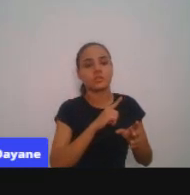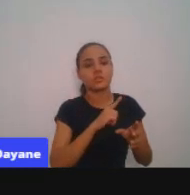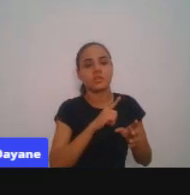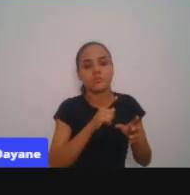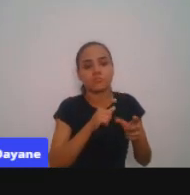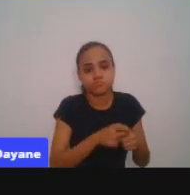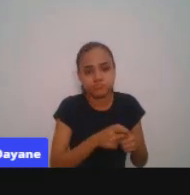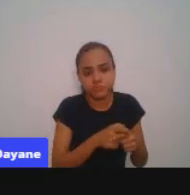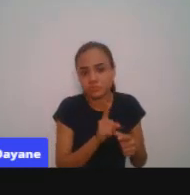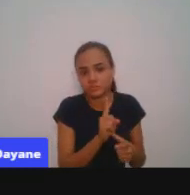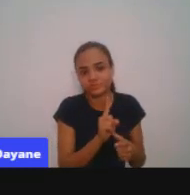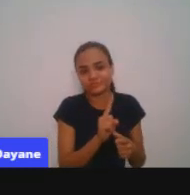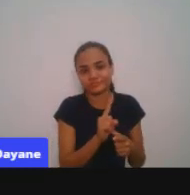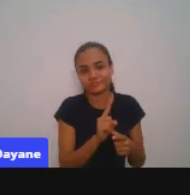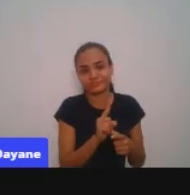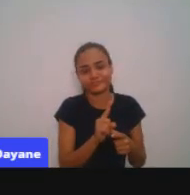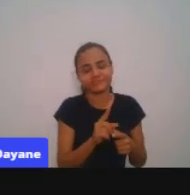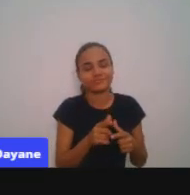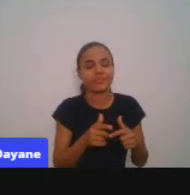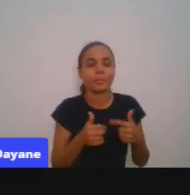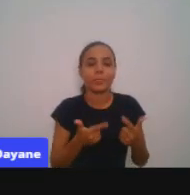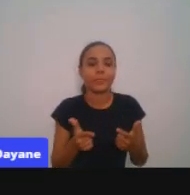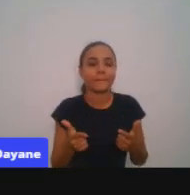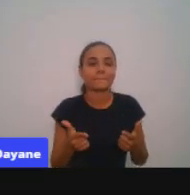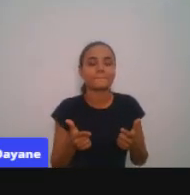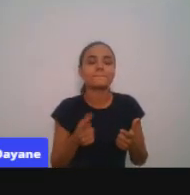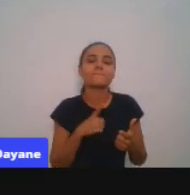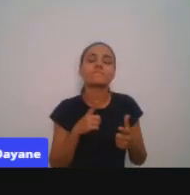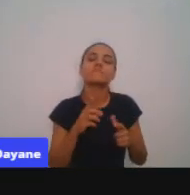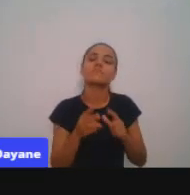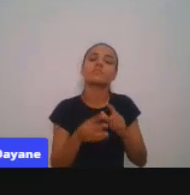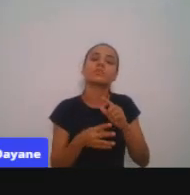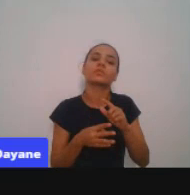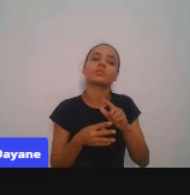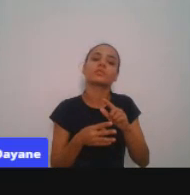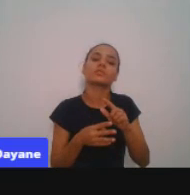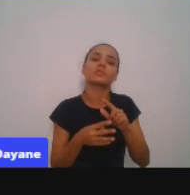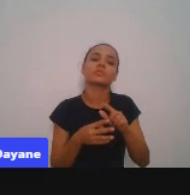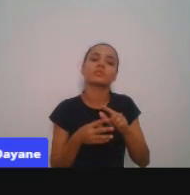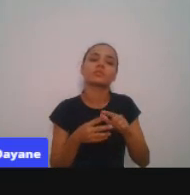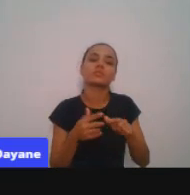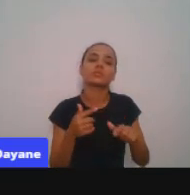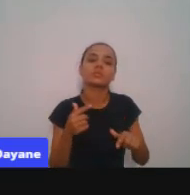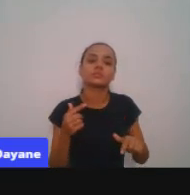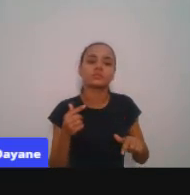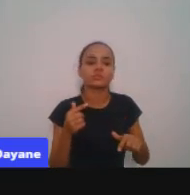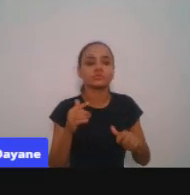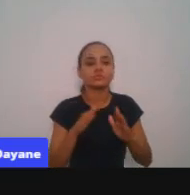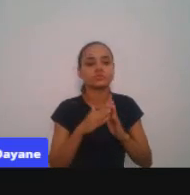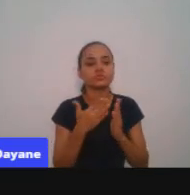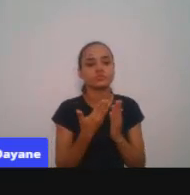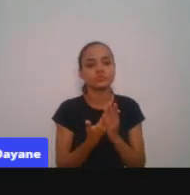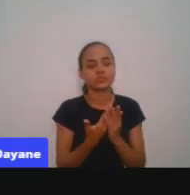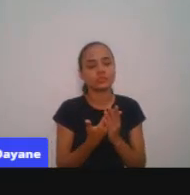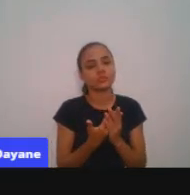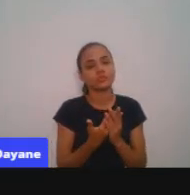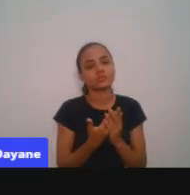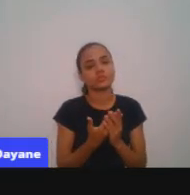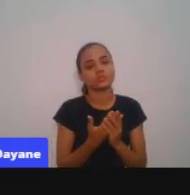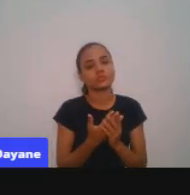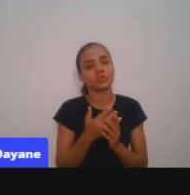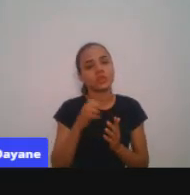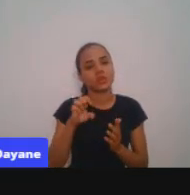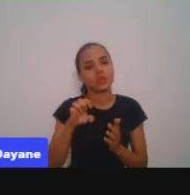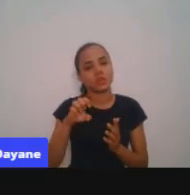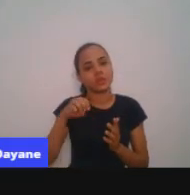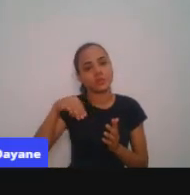infantil. 104 dessas escolas são EMEIs, atendem especificamente a educação infantil. E 91